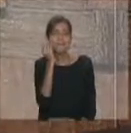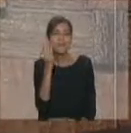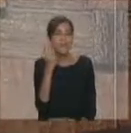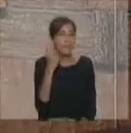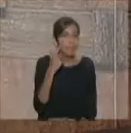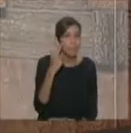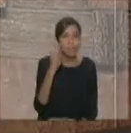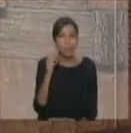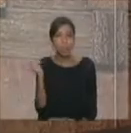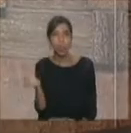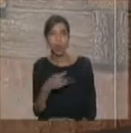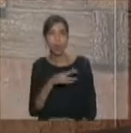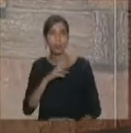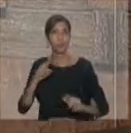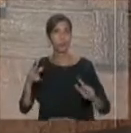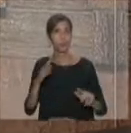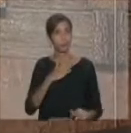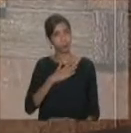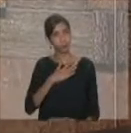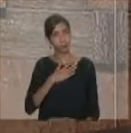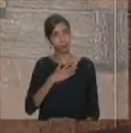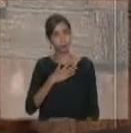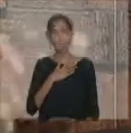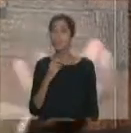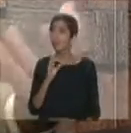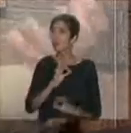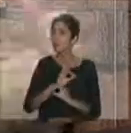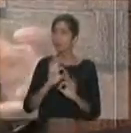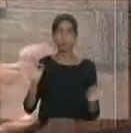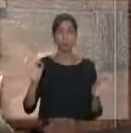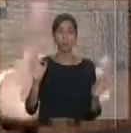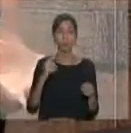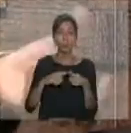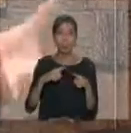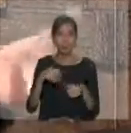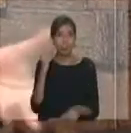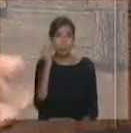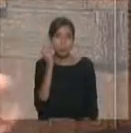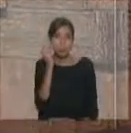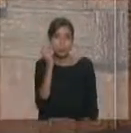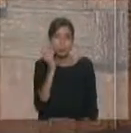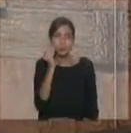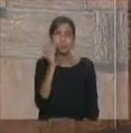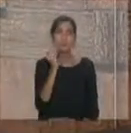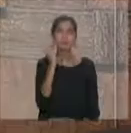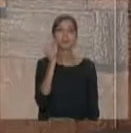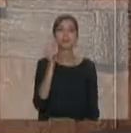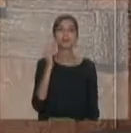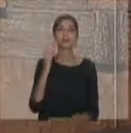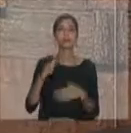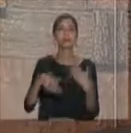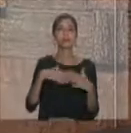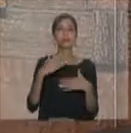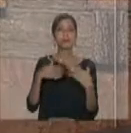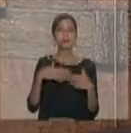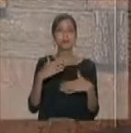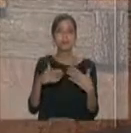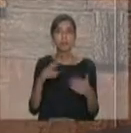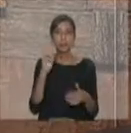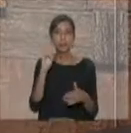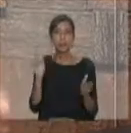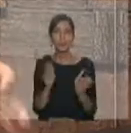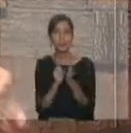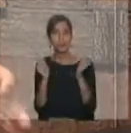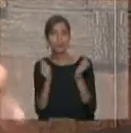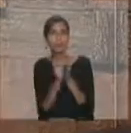experimentador das coisas, né? E foi ótimo, porque essas experiências do